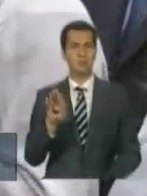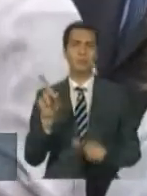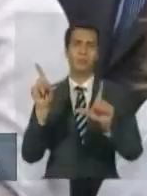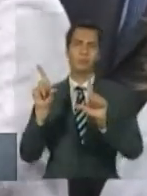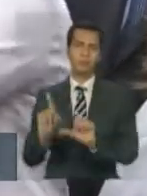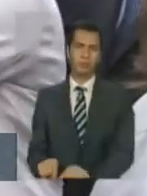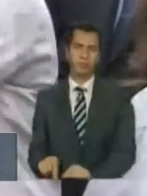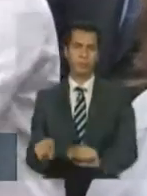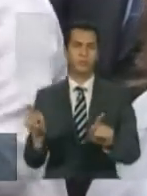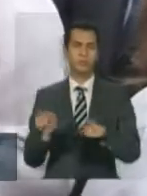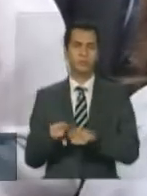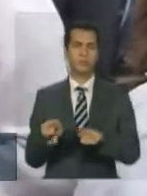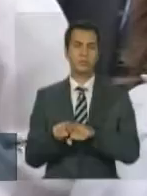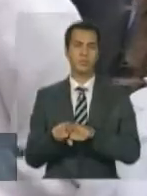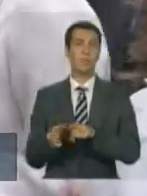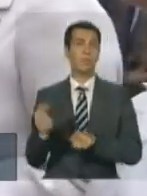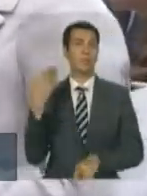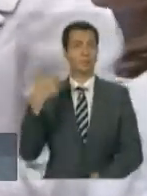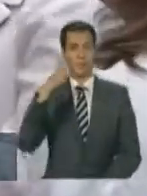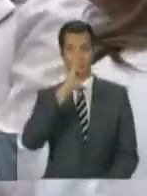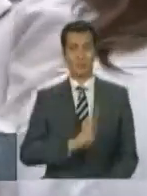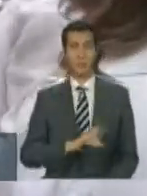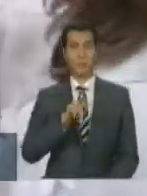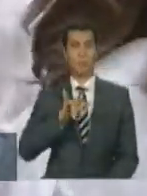você reduzir o PIB e aumentava a dívida.